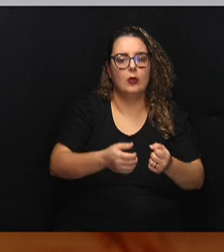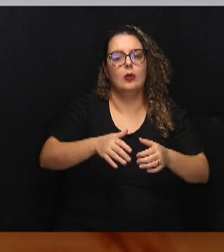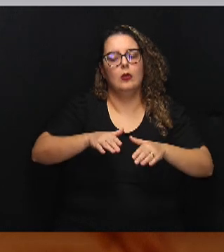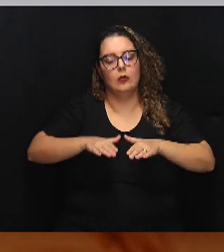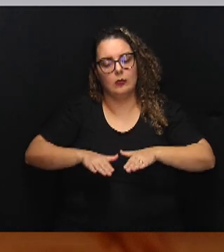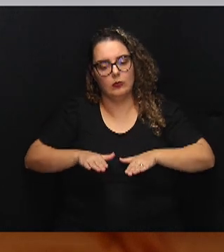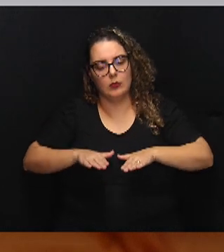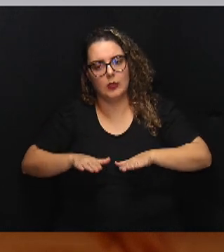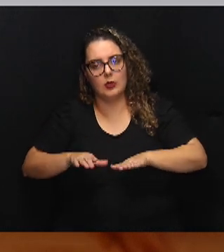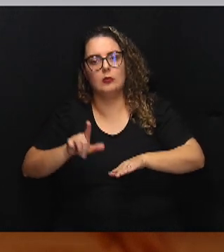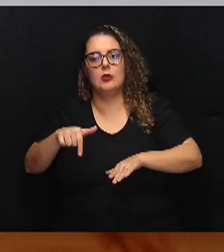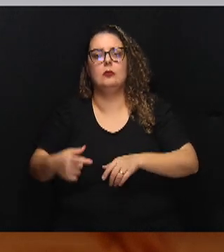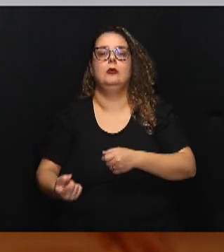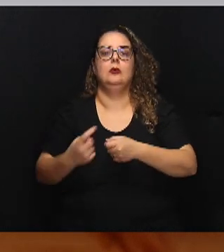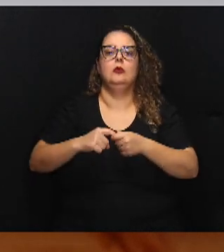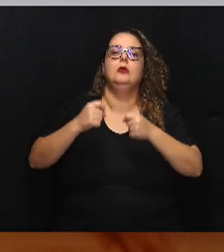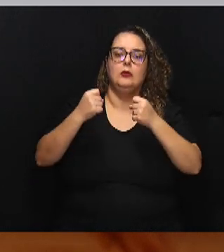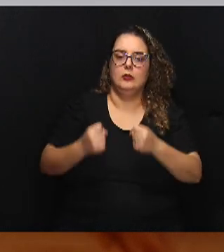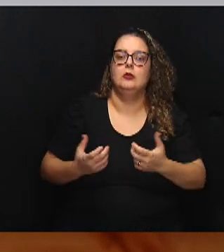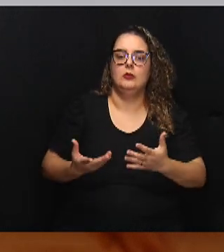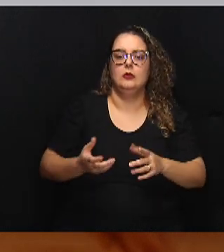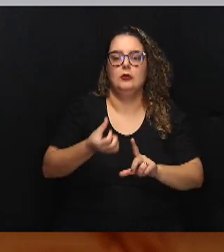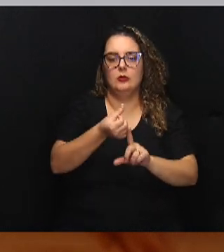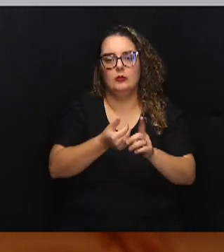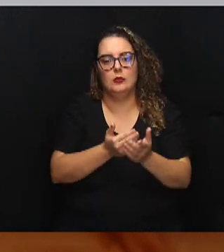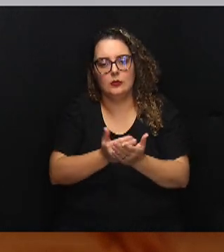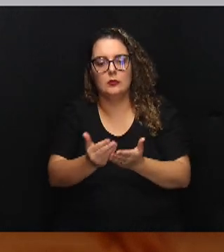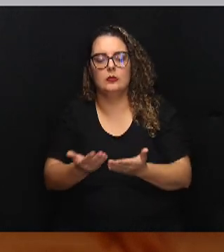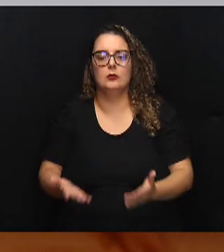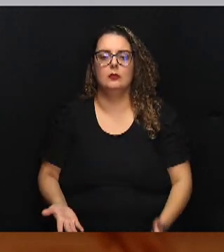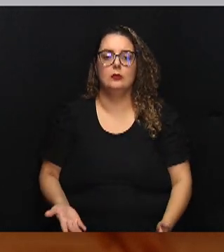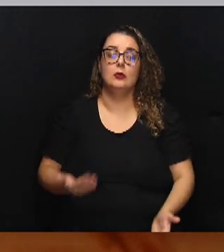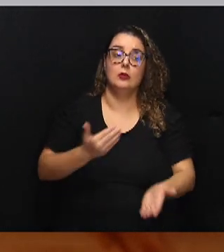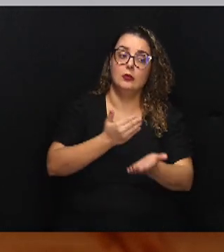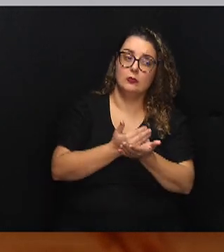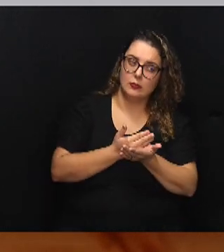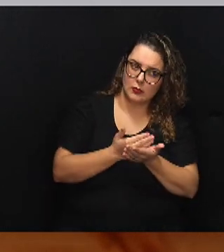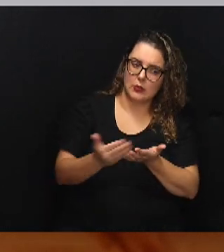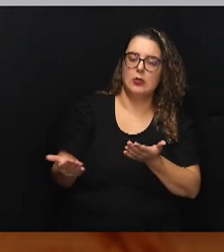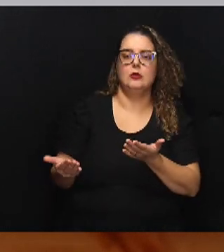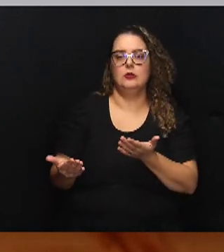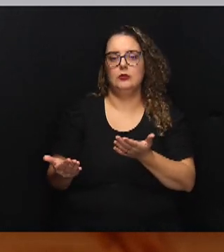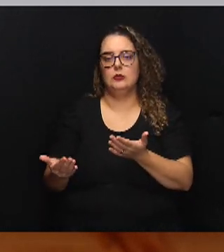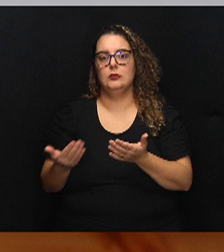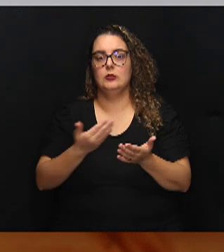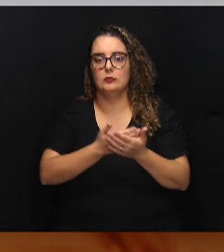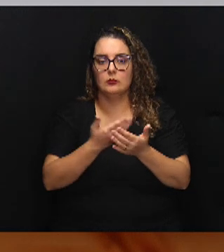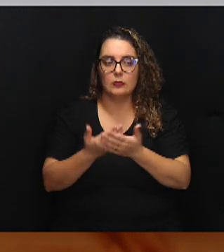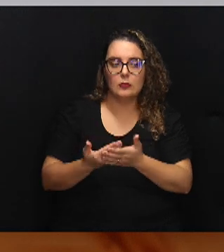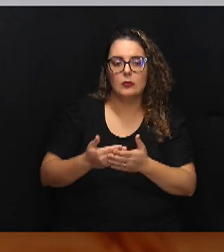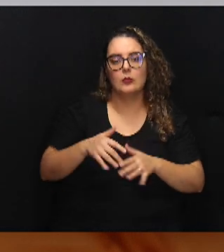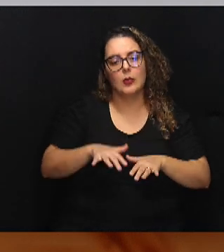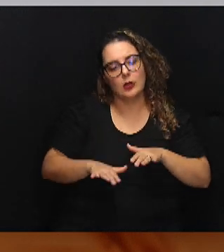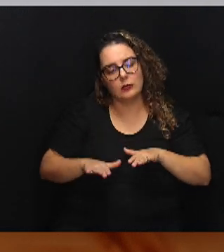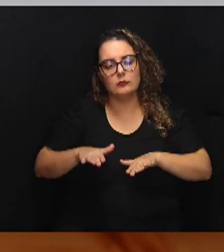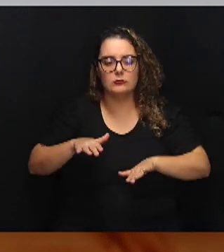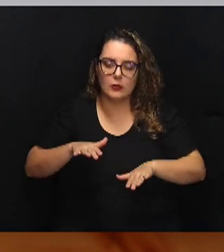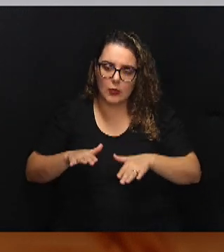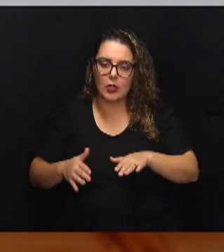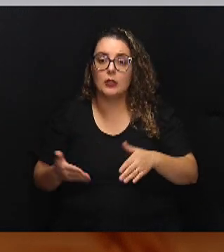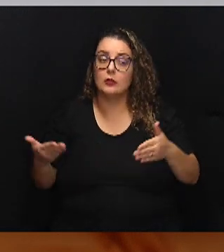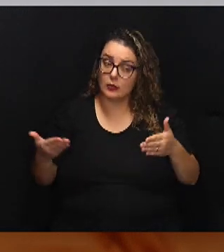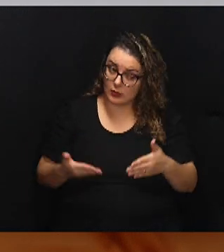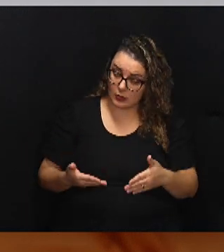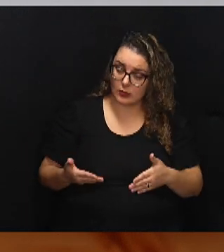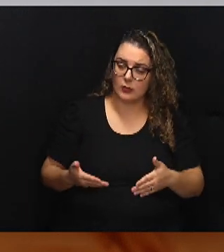agora, para depois retomar conforme o semestre for começando. Está começando, já está vindo de estudos, mas está meio na maciota, assim, então agora é uma hora